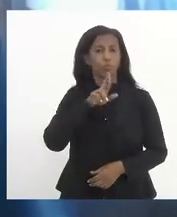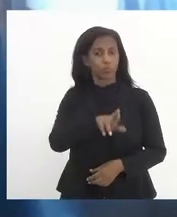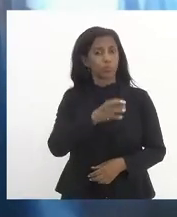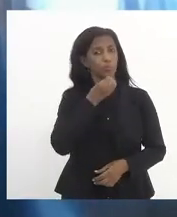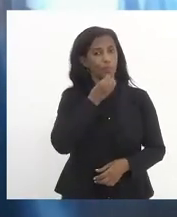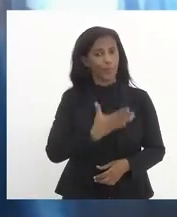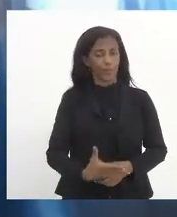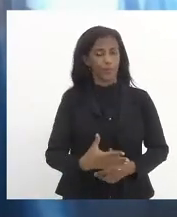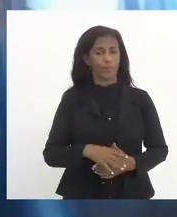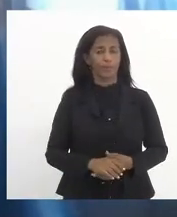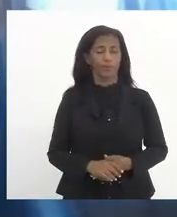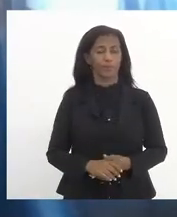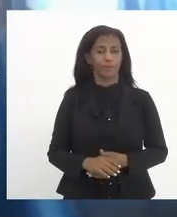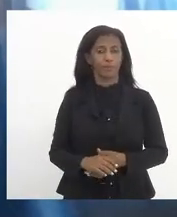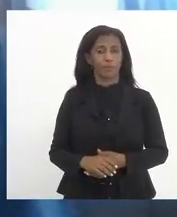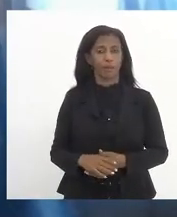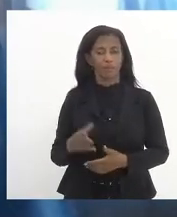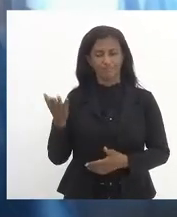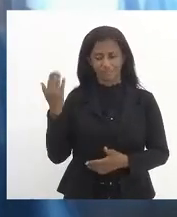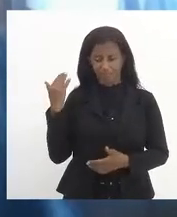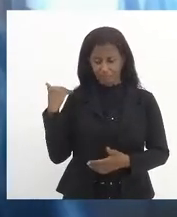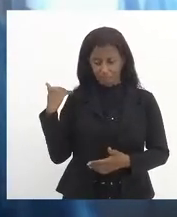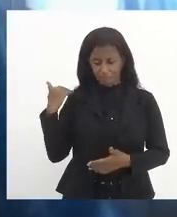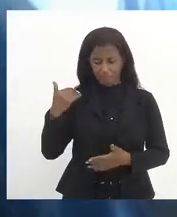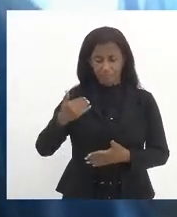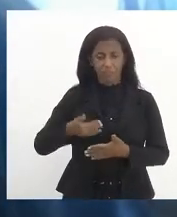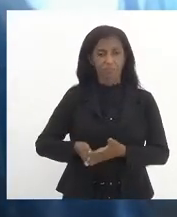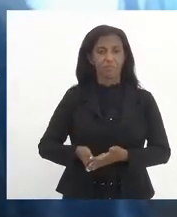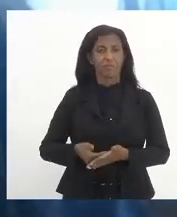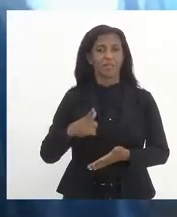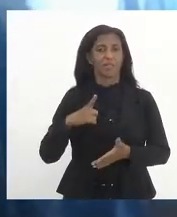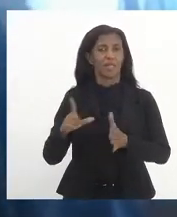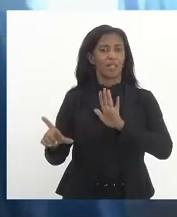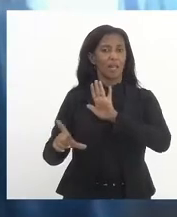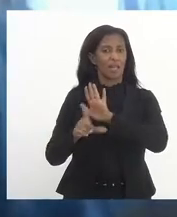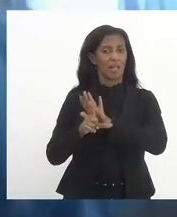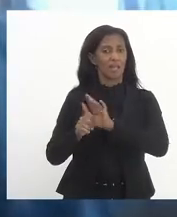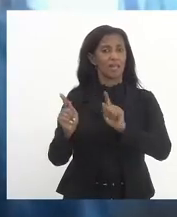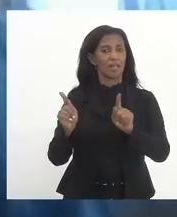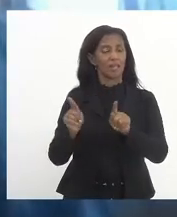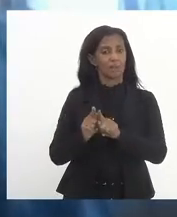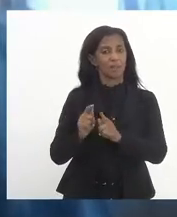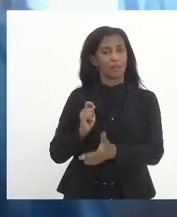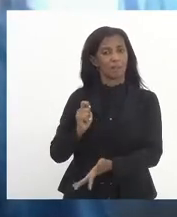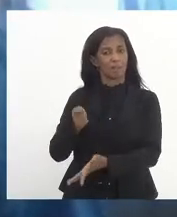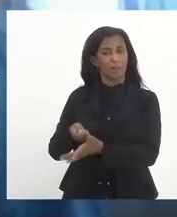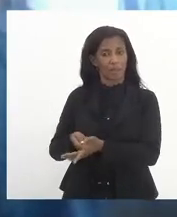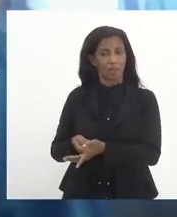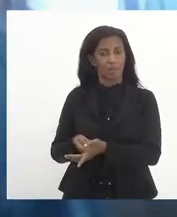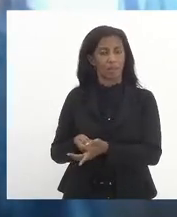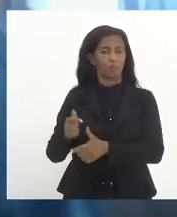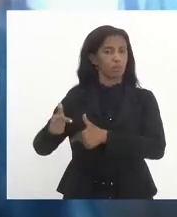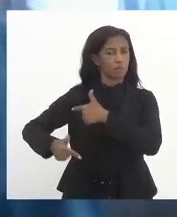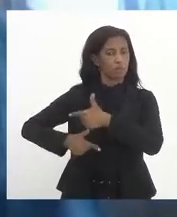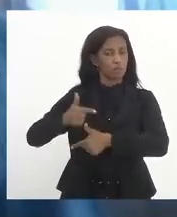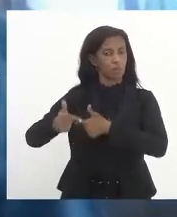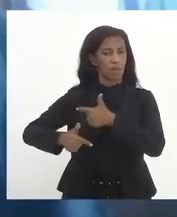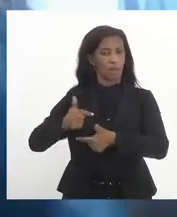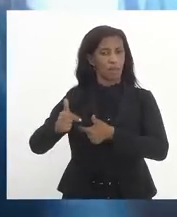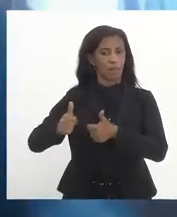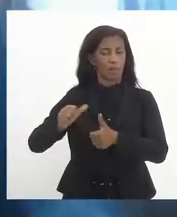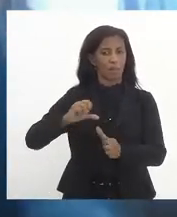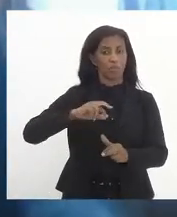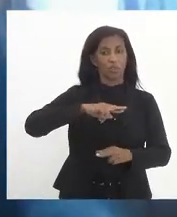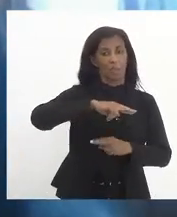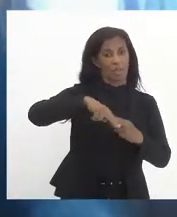bom. Recentemente, nós aprovamos aqui a lei criando pagamento por serviços ambientais de reciclagem,